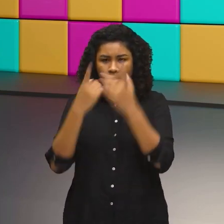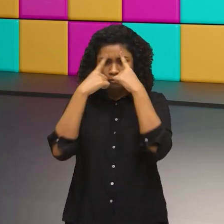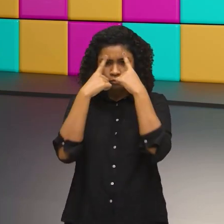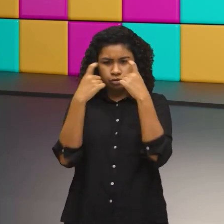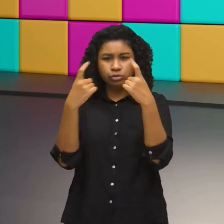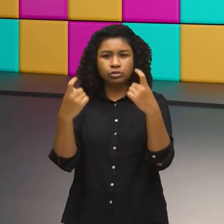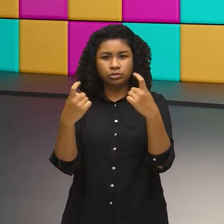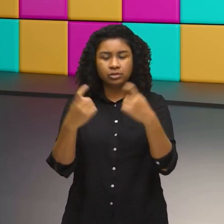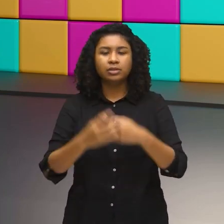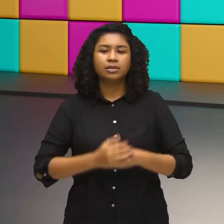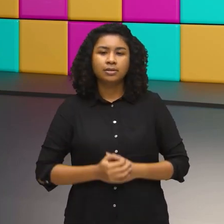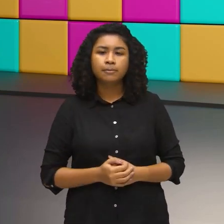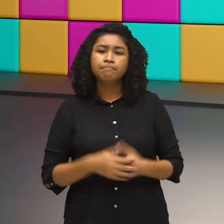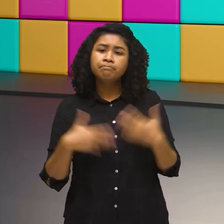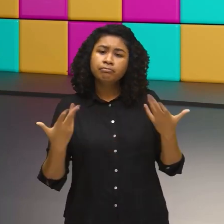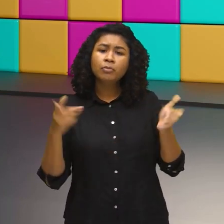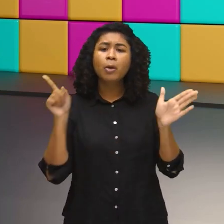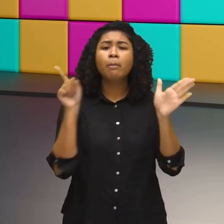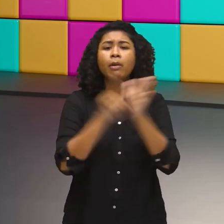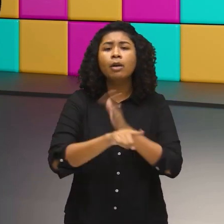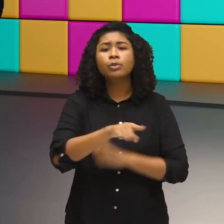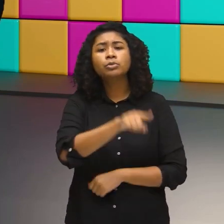que é o bullying?